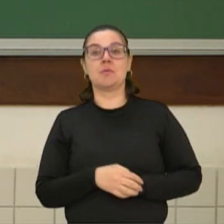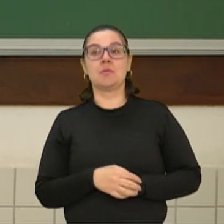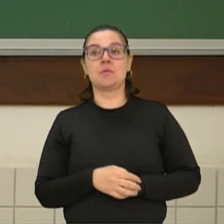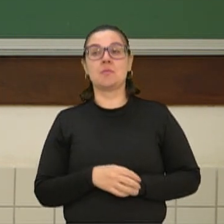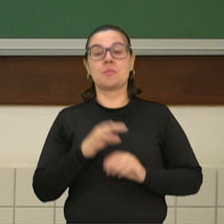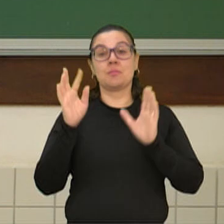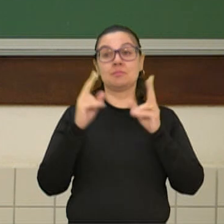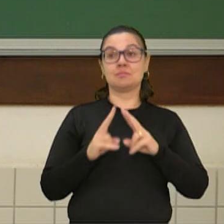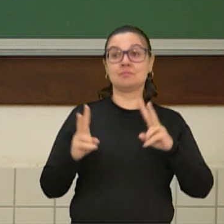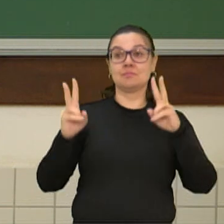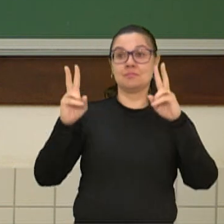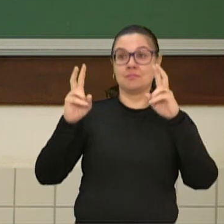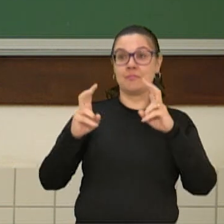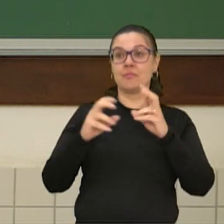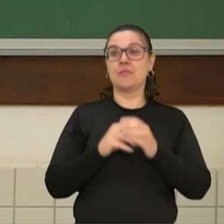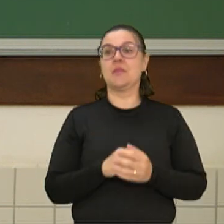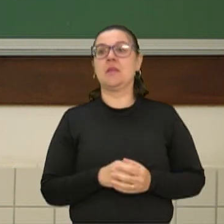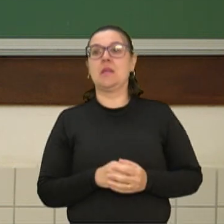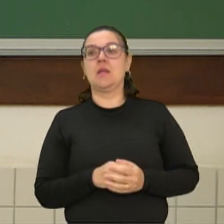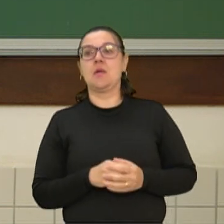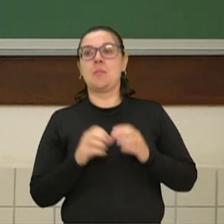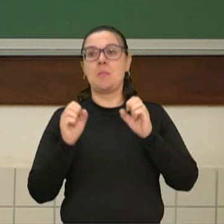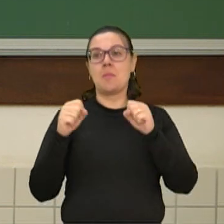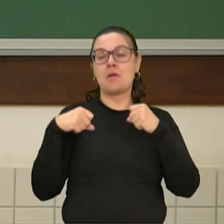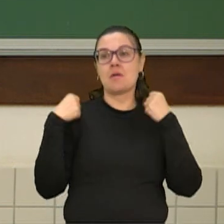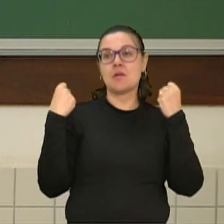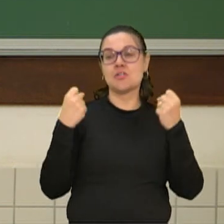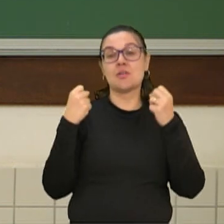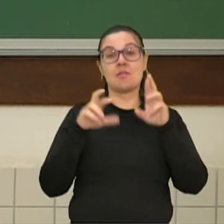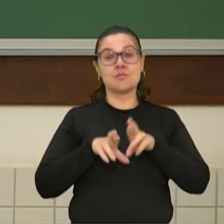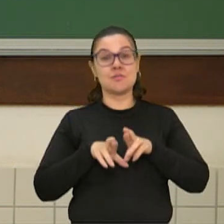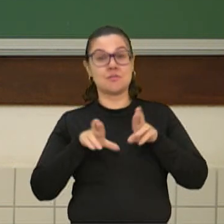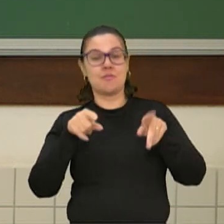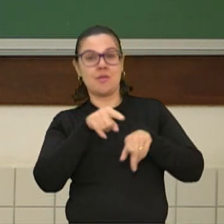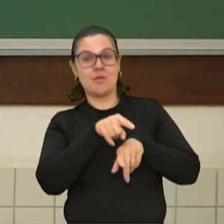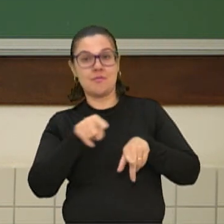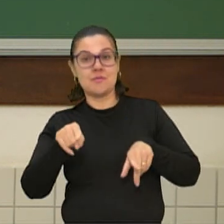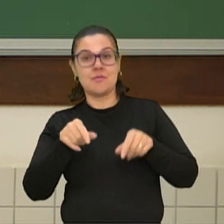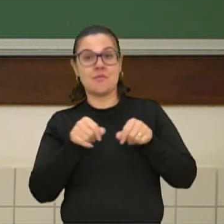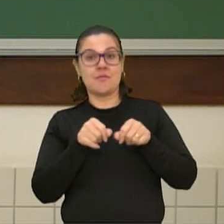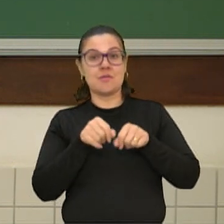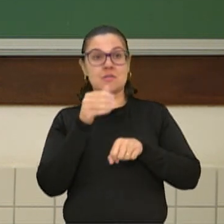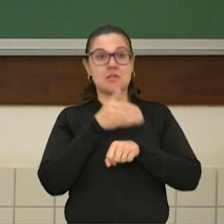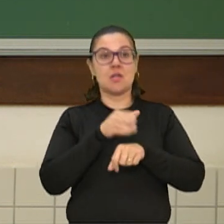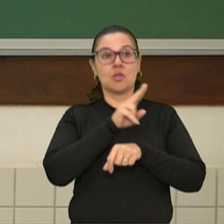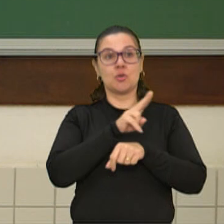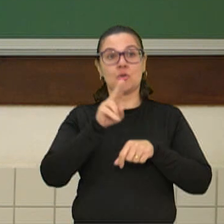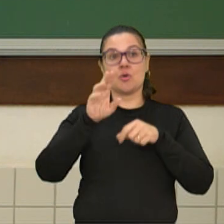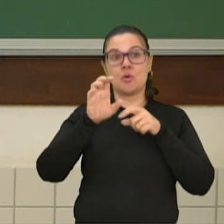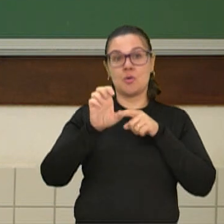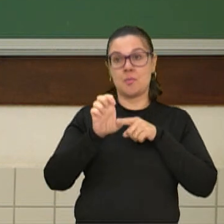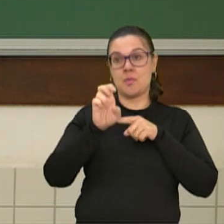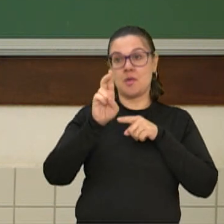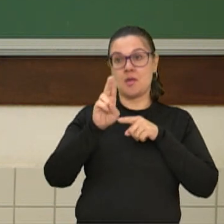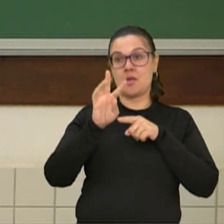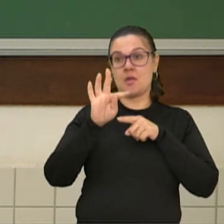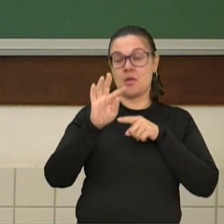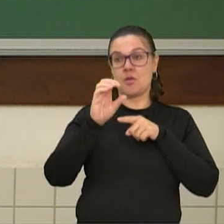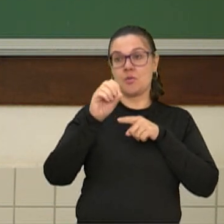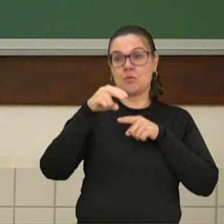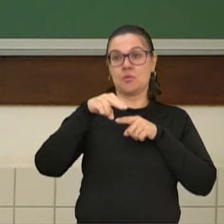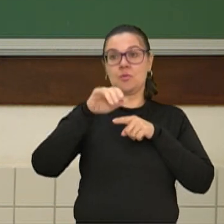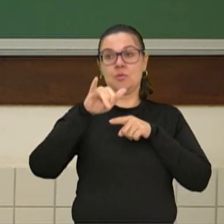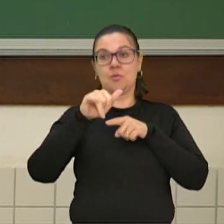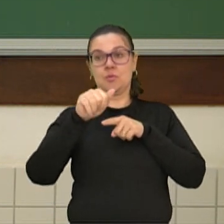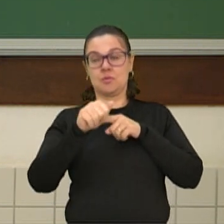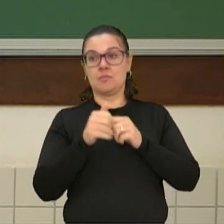um tema, tipo de ginástica um pouquinho diferente. Nós vamos fazer a prática da eutonia. Lembra que eu pedi na aula